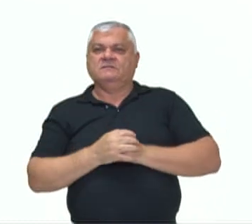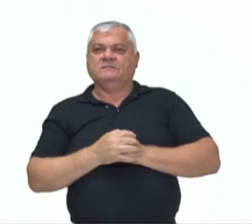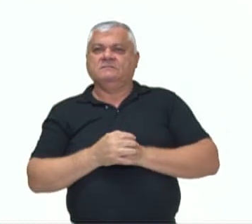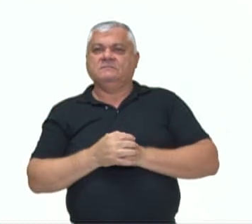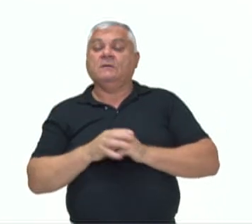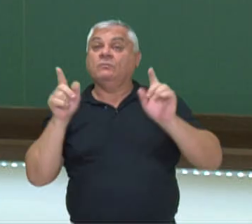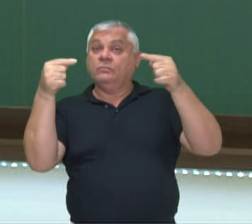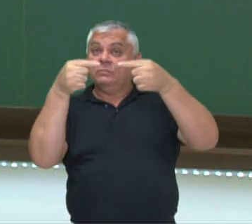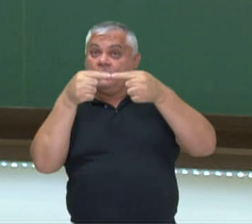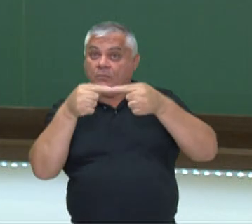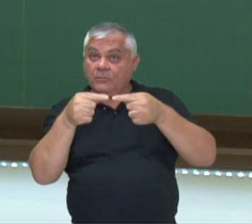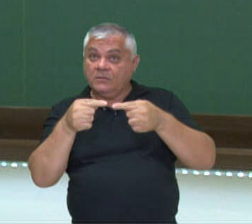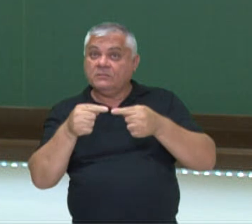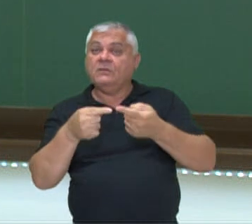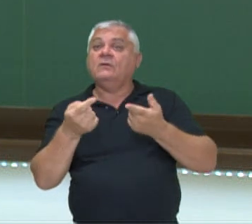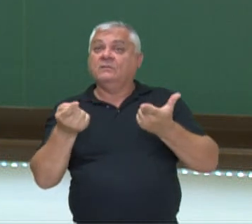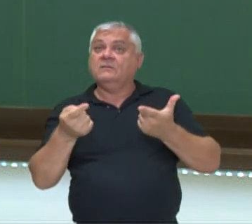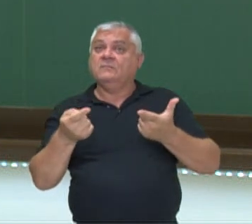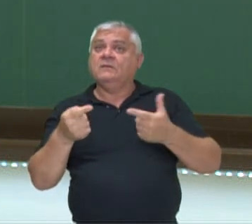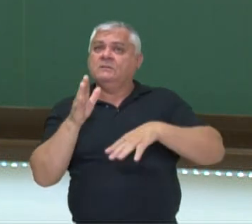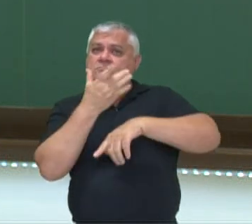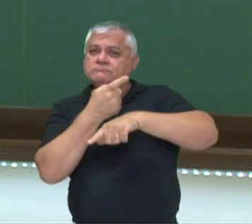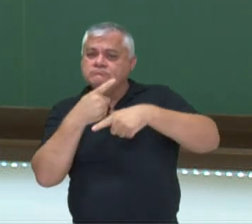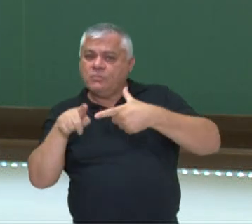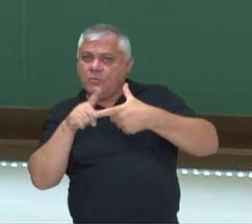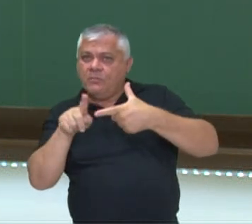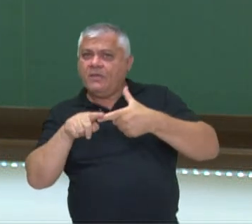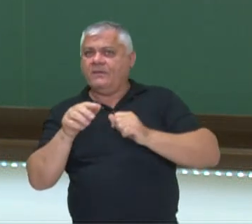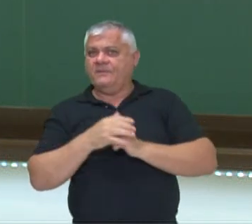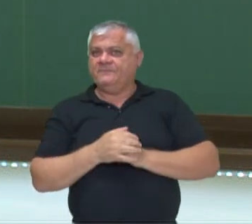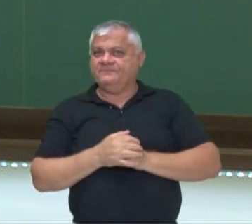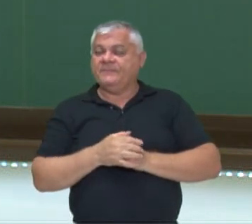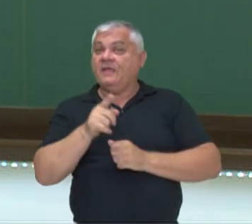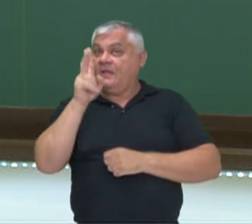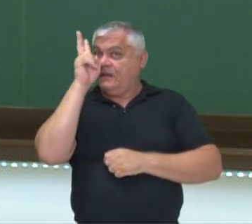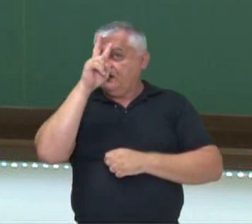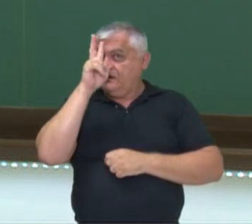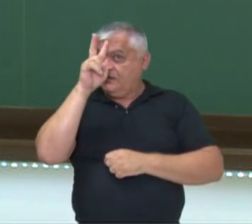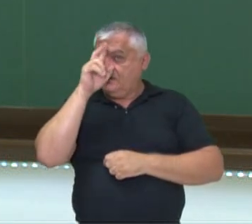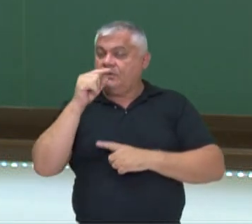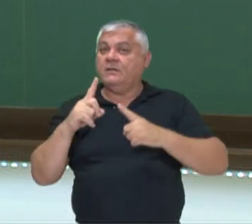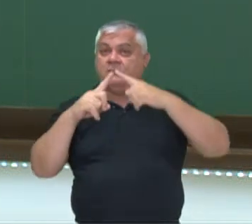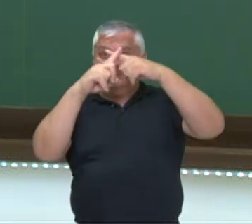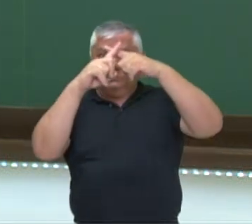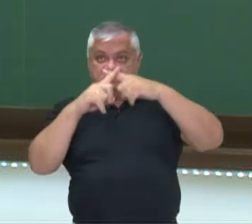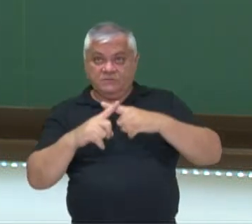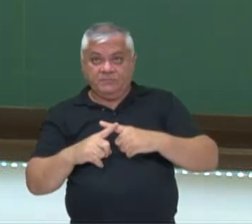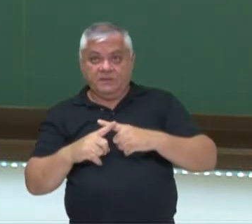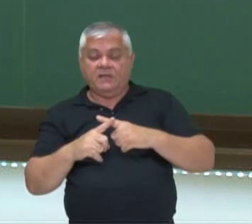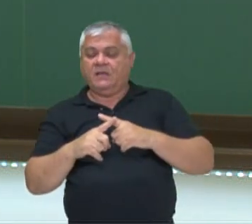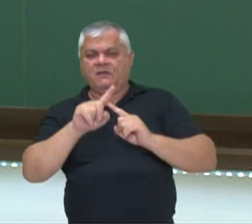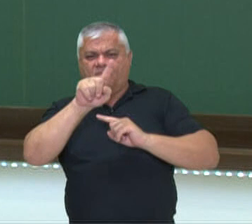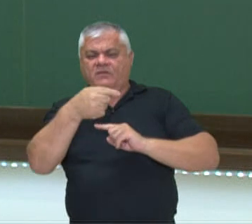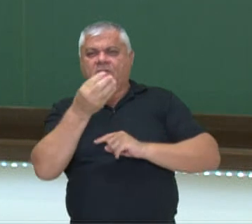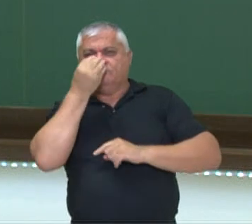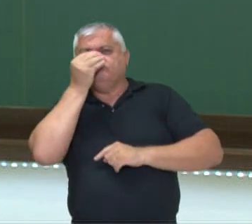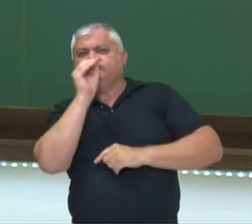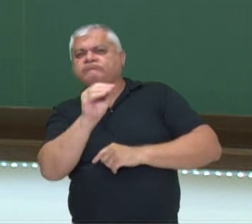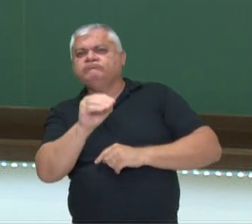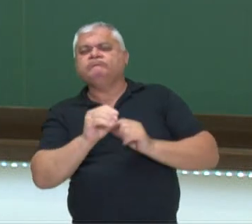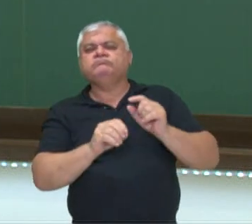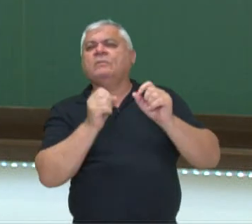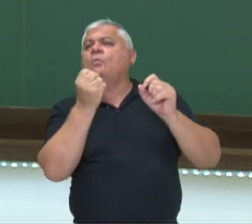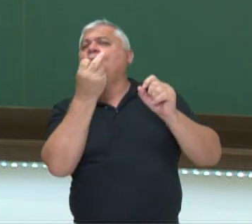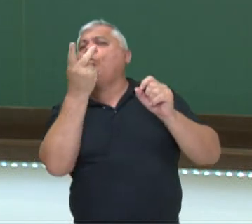nós aplicamos essa ideia na resolução de situações de problema. Tá? Lembre-se, multiplicar os números como se eles não tivessem vírgula, contar as